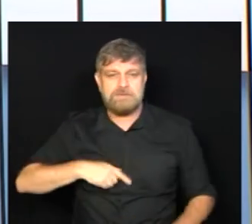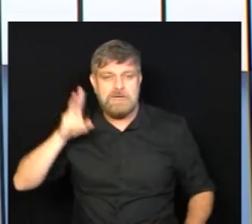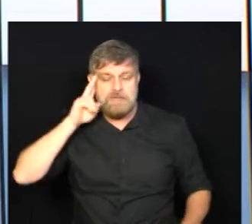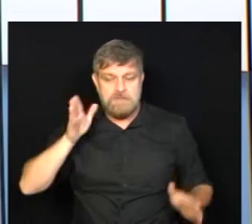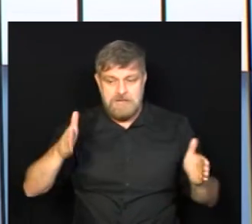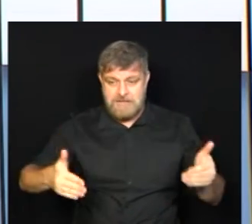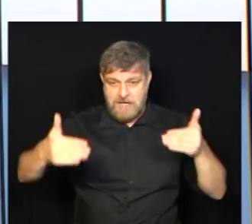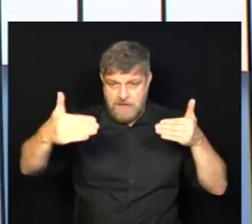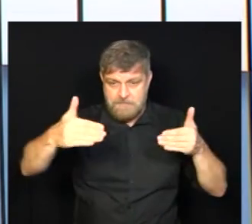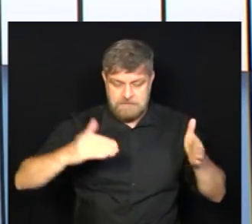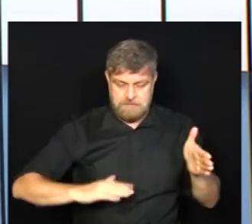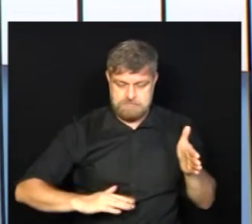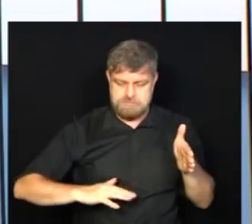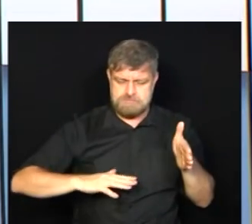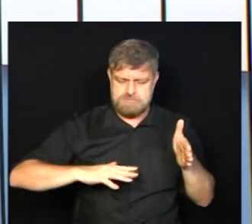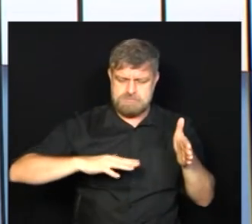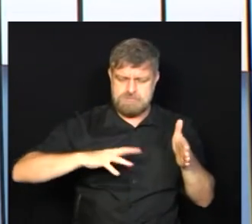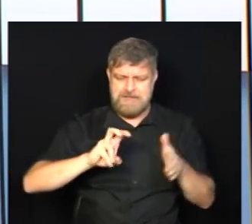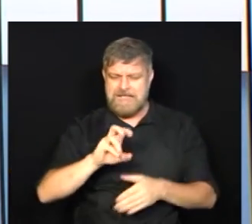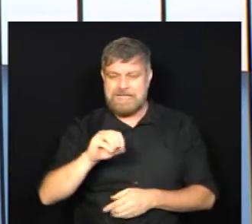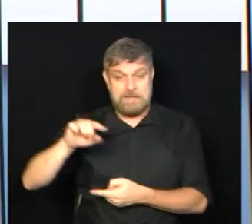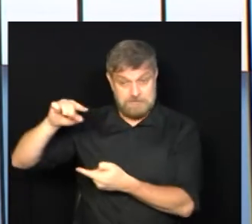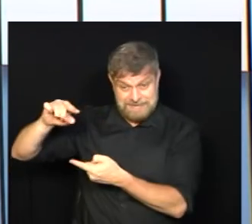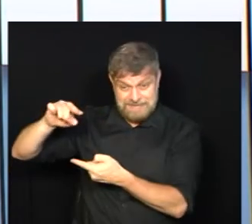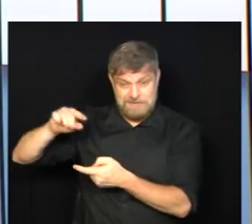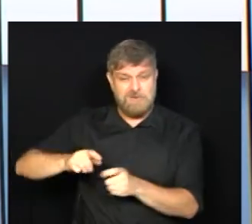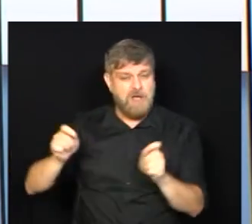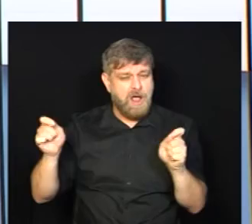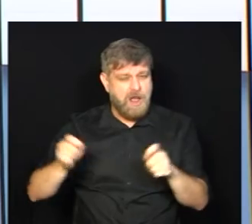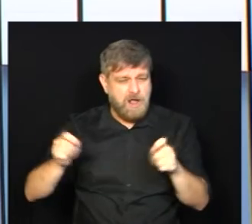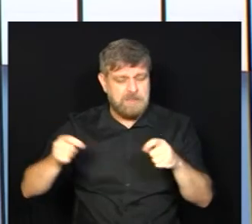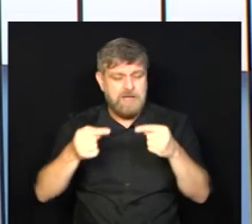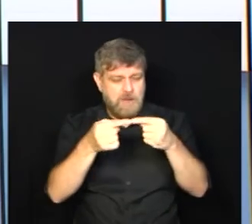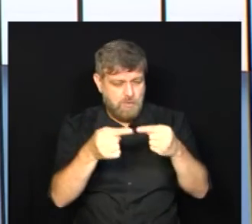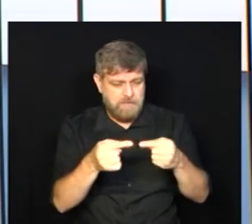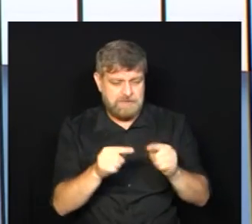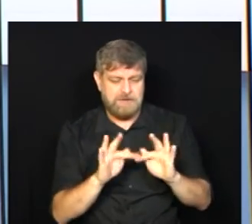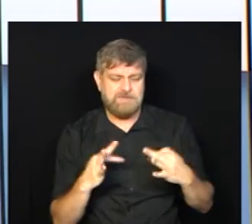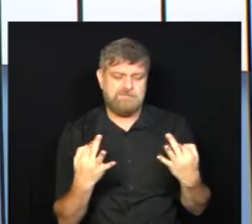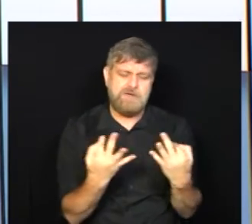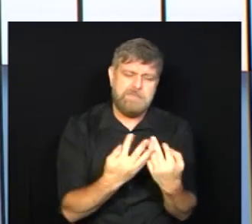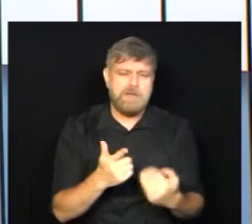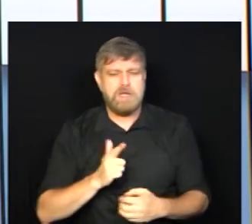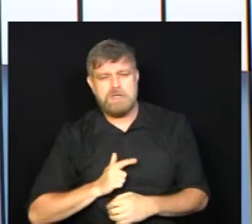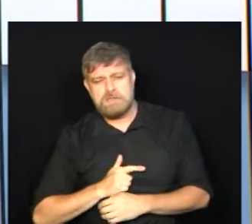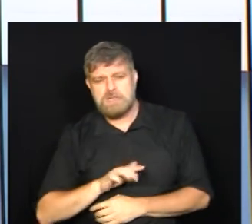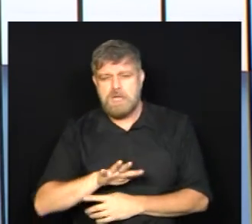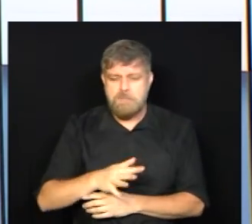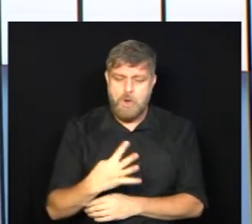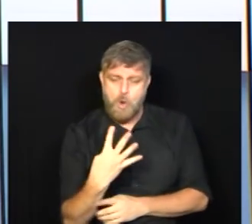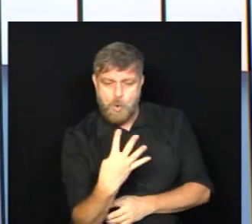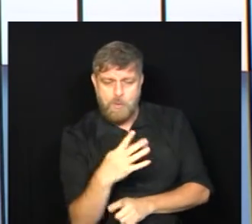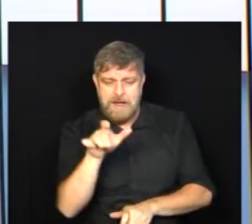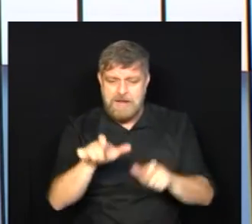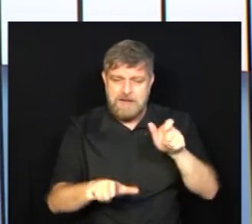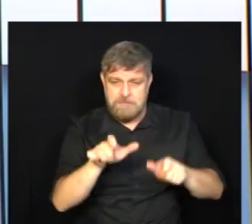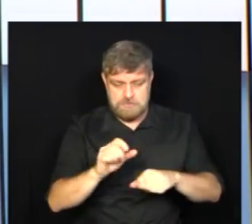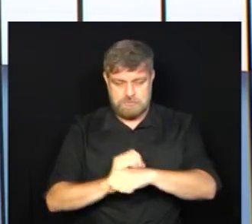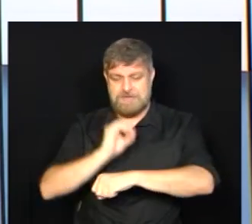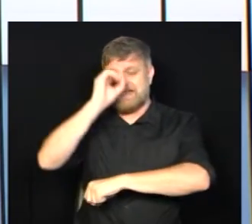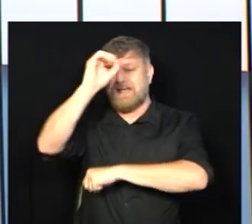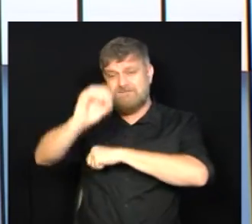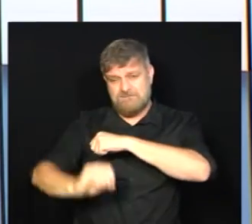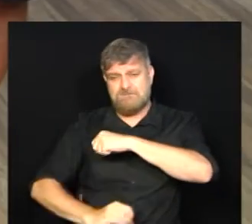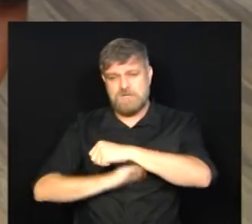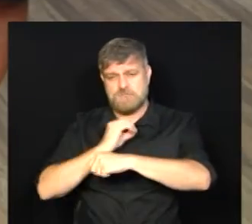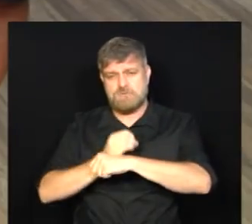com até 500 litros, ela abastece uma família de 4 pessoas por até 24